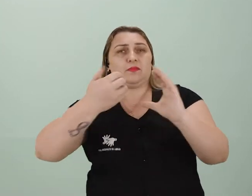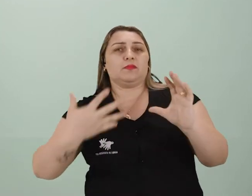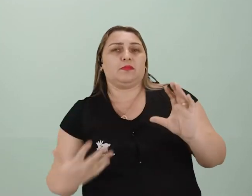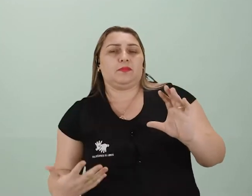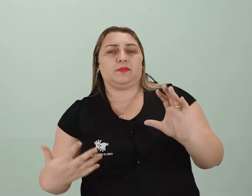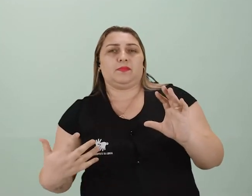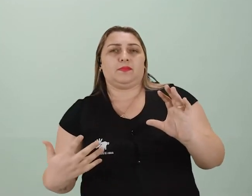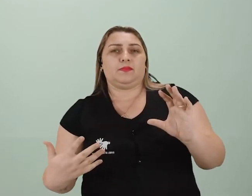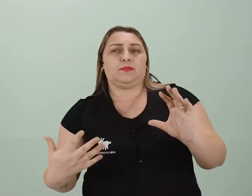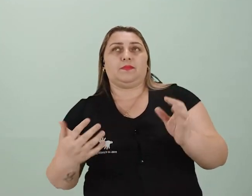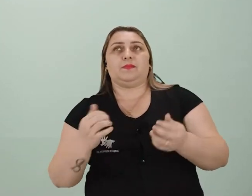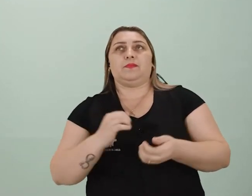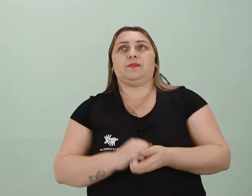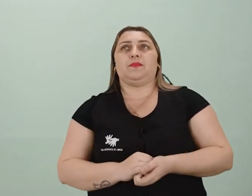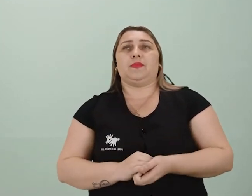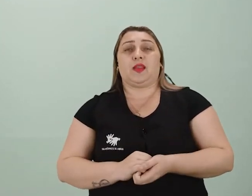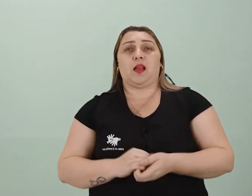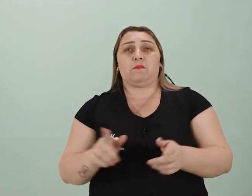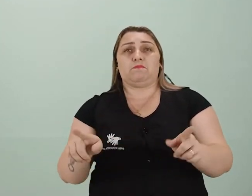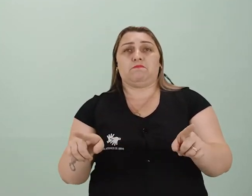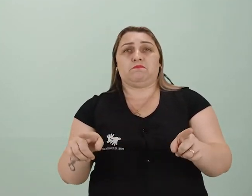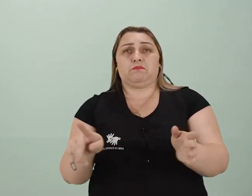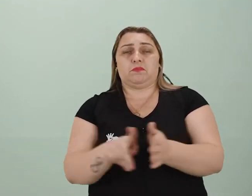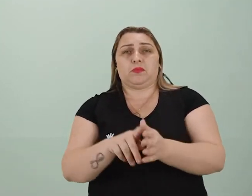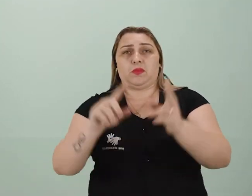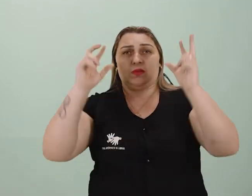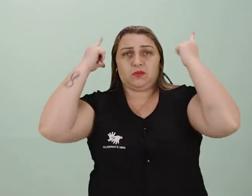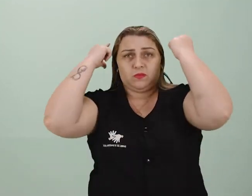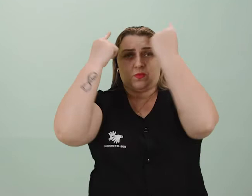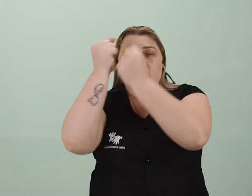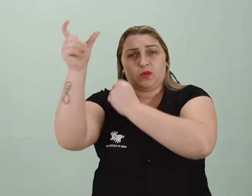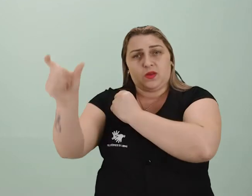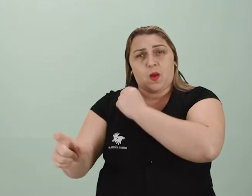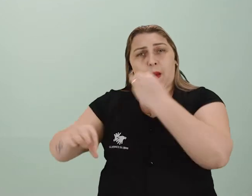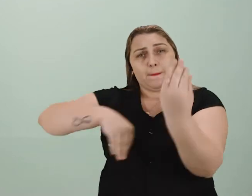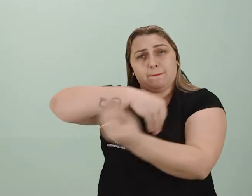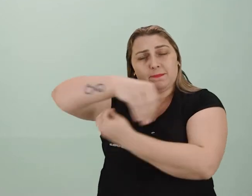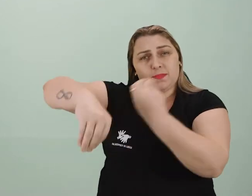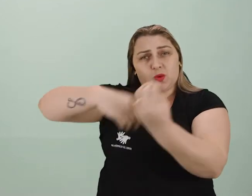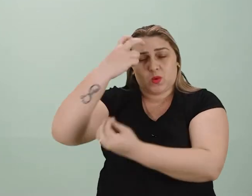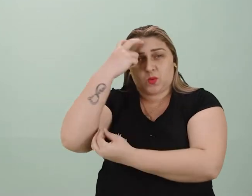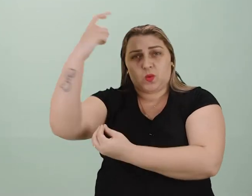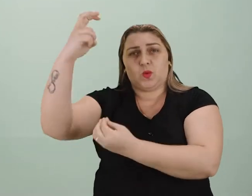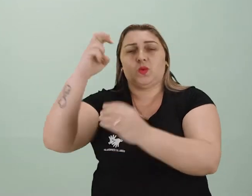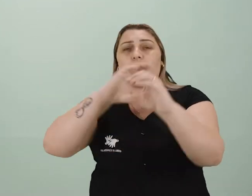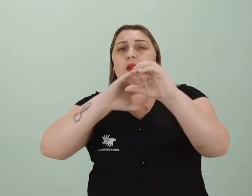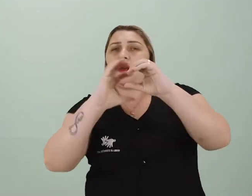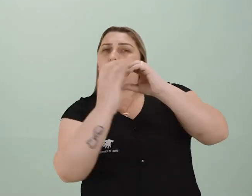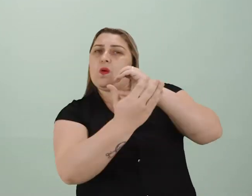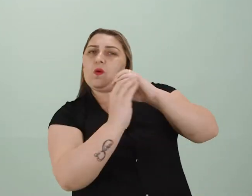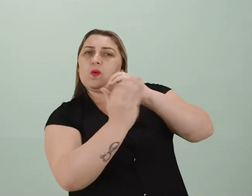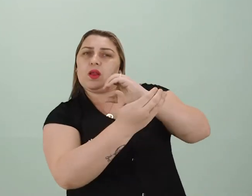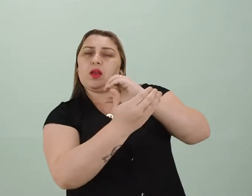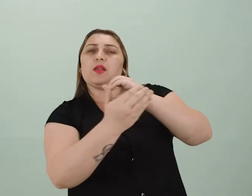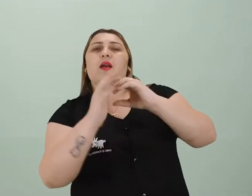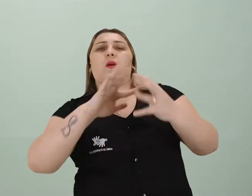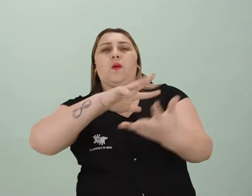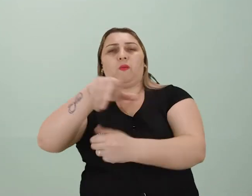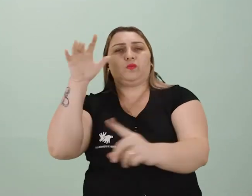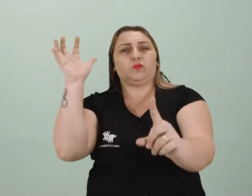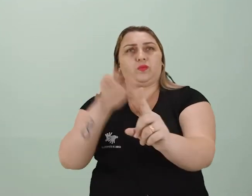característica veio dos gregos, sim, uma mistura com a cultura oriental, mas que influenciou bastante também o mundo